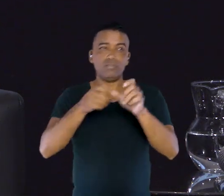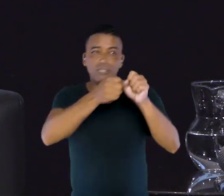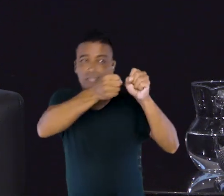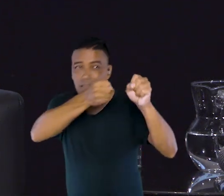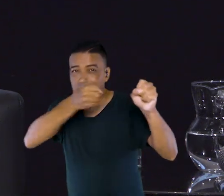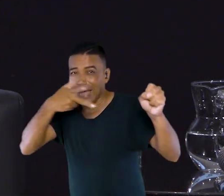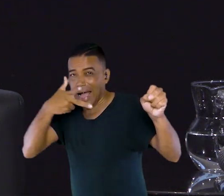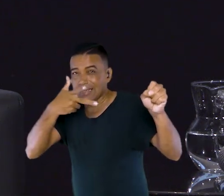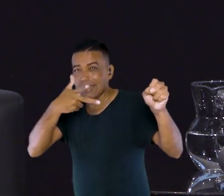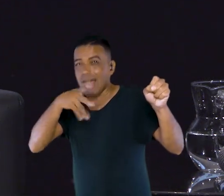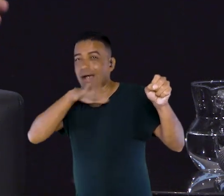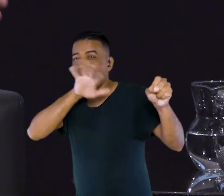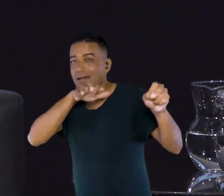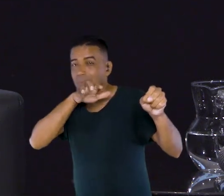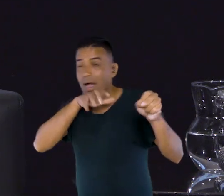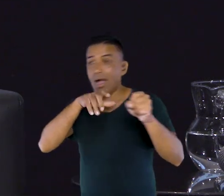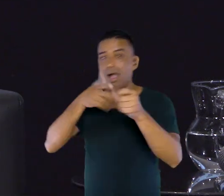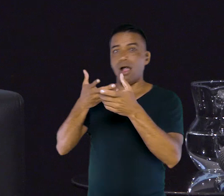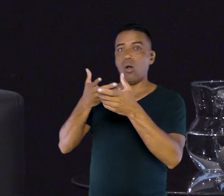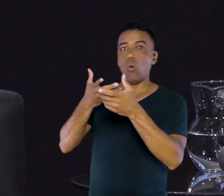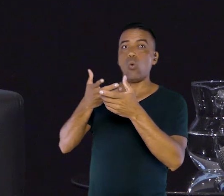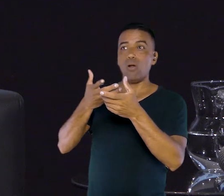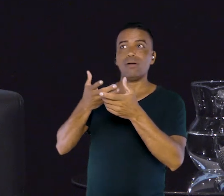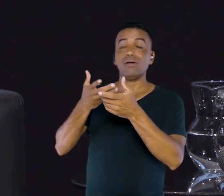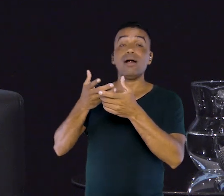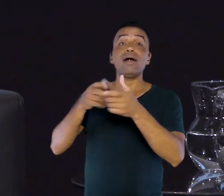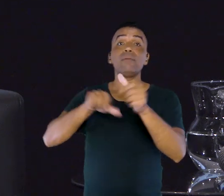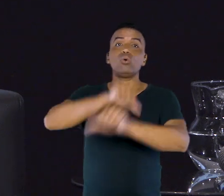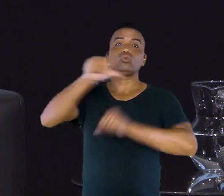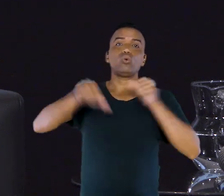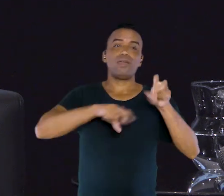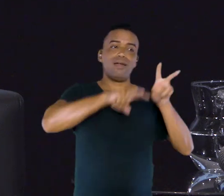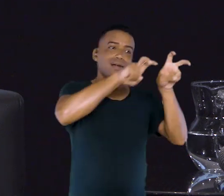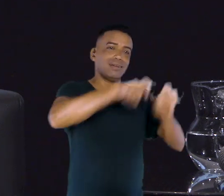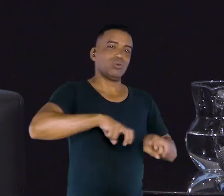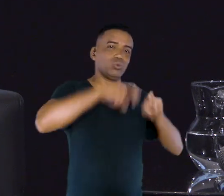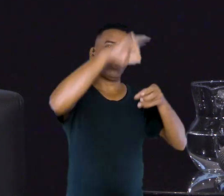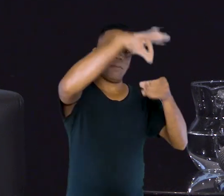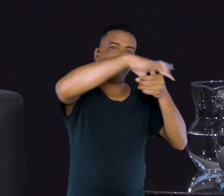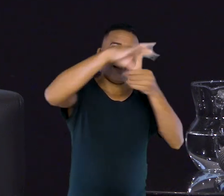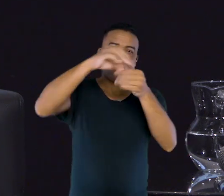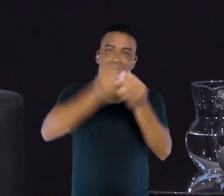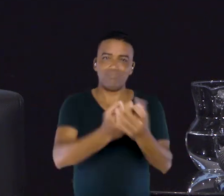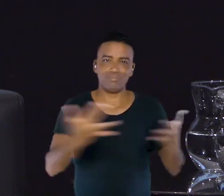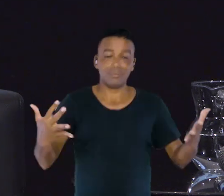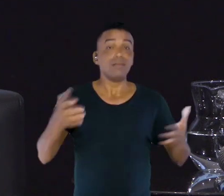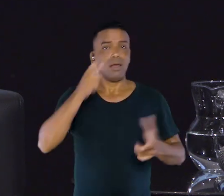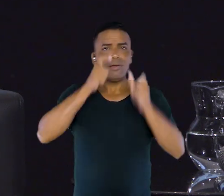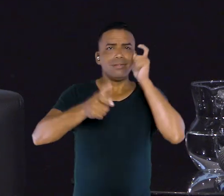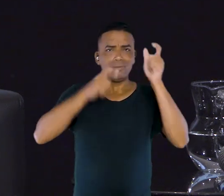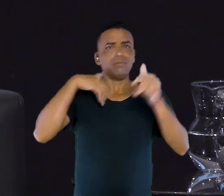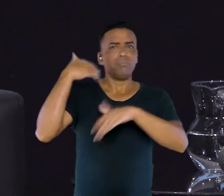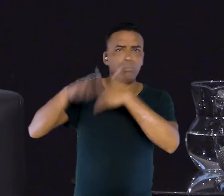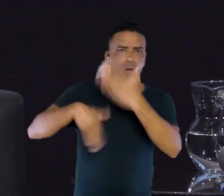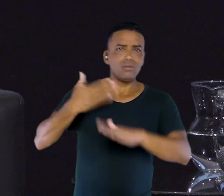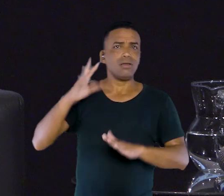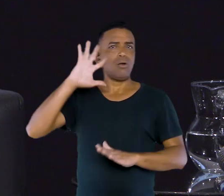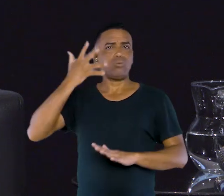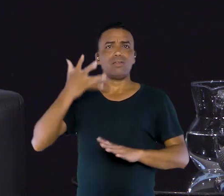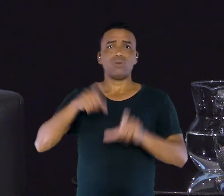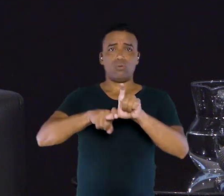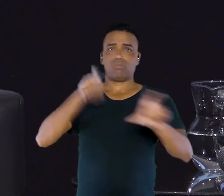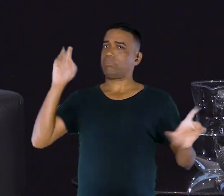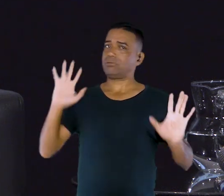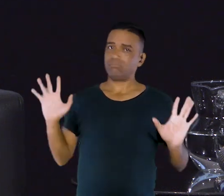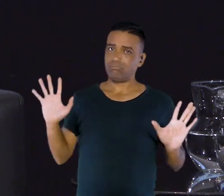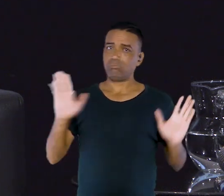caçador e nossos ancestrais, e nos tornamos agricultores. E, de fato, isso é uma coisa interessante mesmo, porque esse processo ele aconteceu